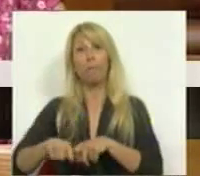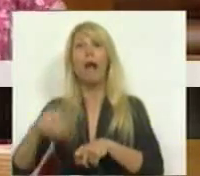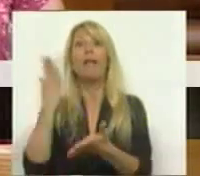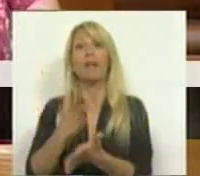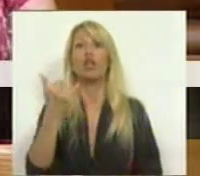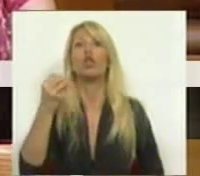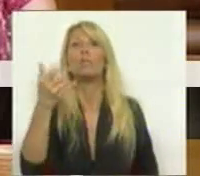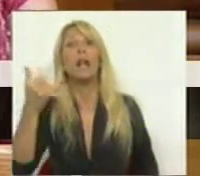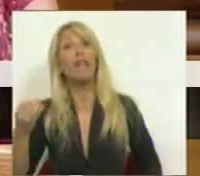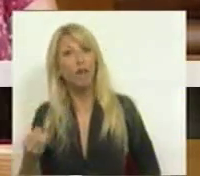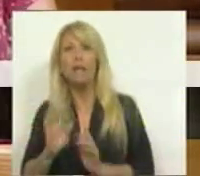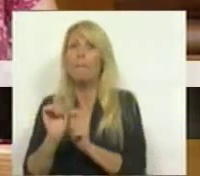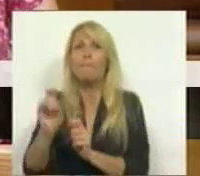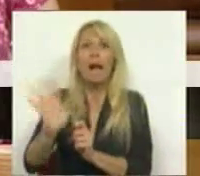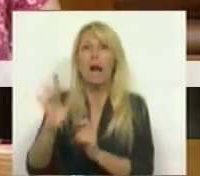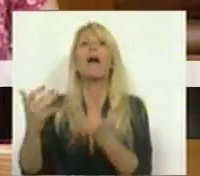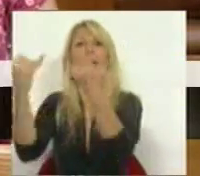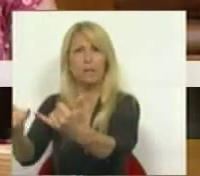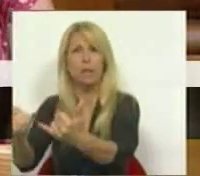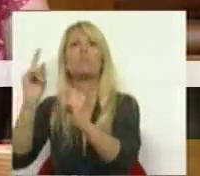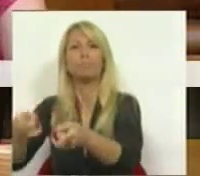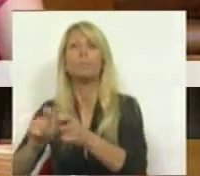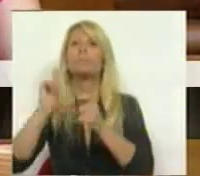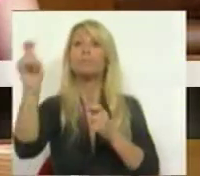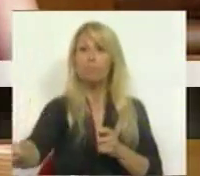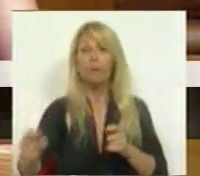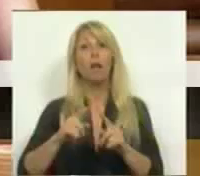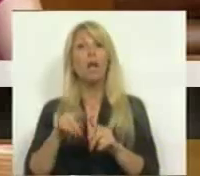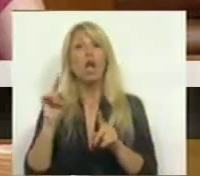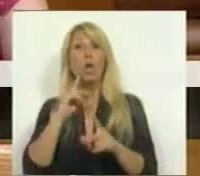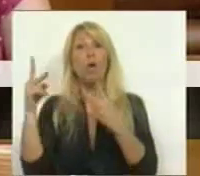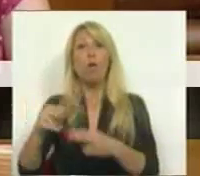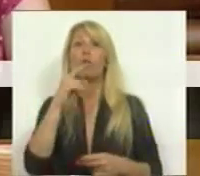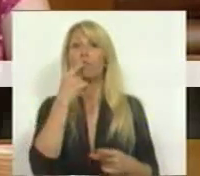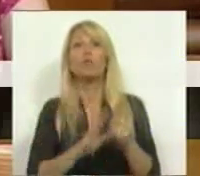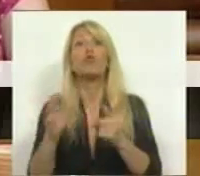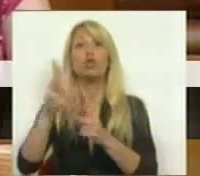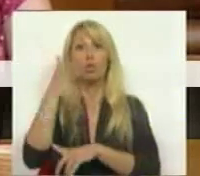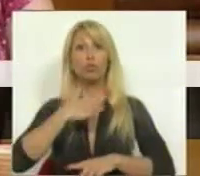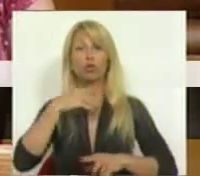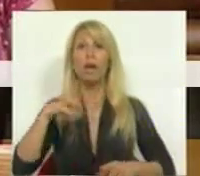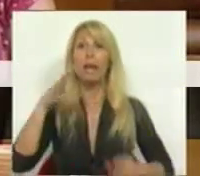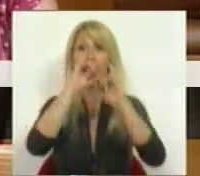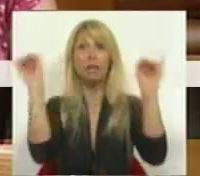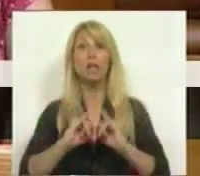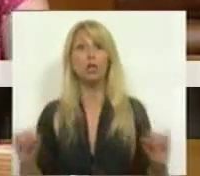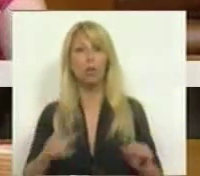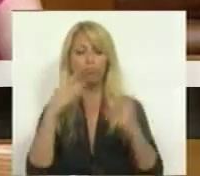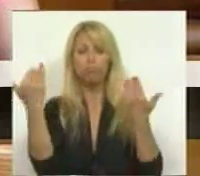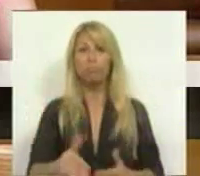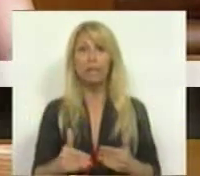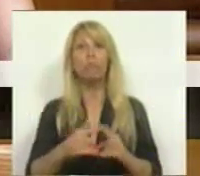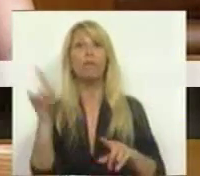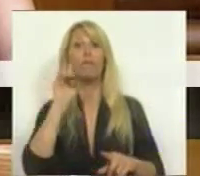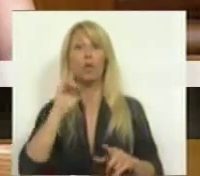na totalidade do pagamento de juros do empréstimo internacional. Limitar os juros da dívida ao valor das exportações